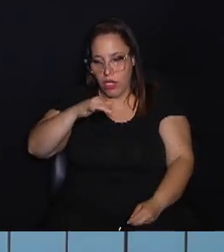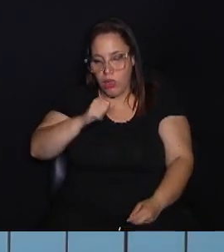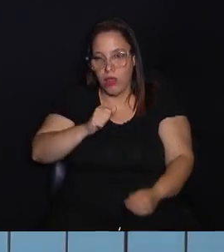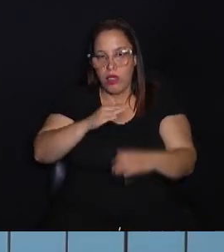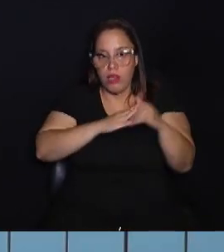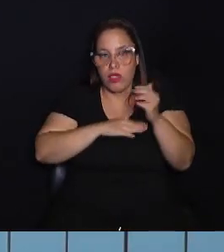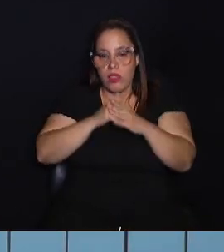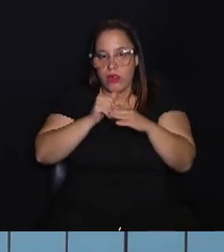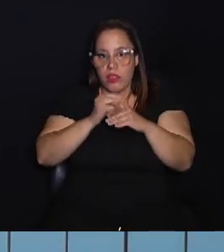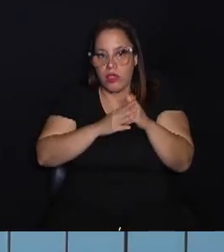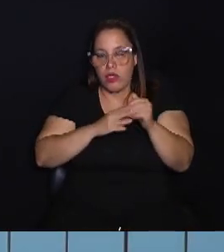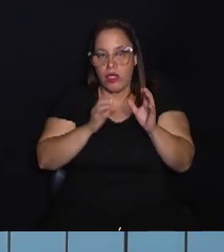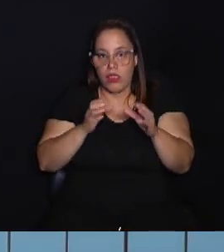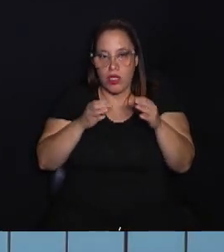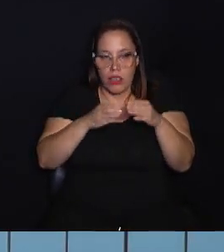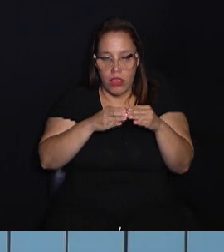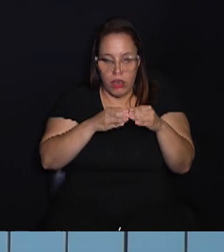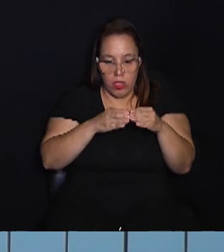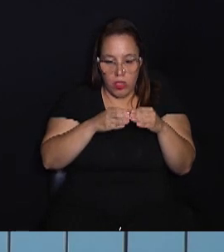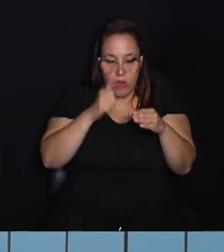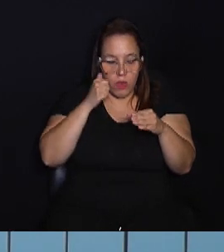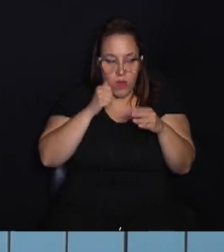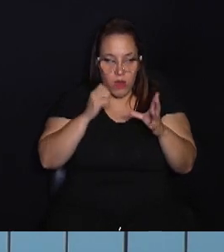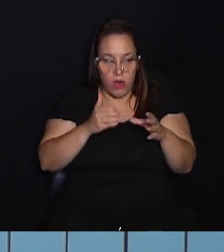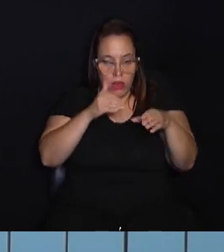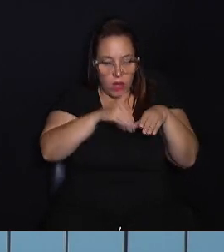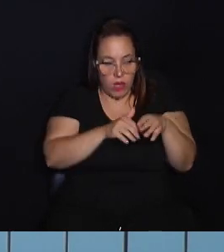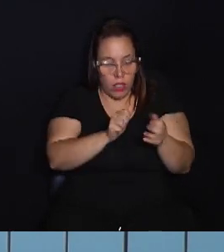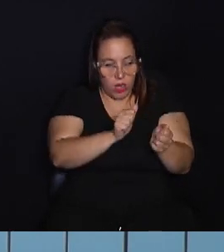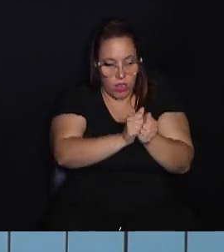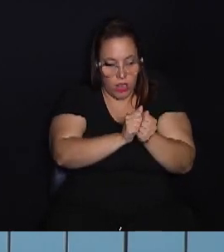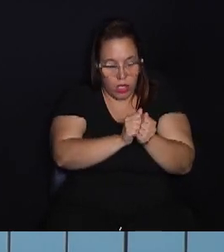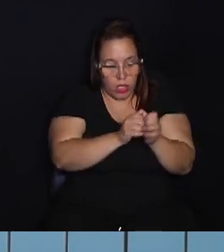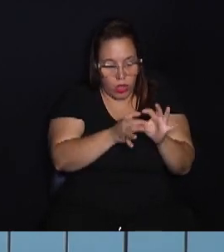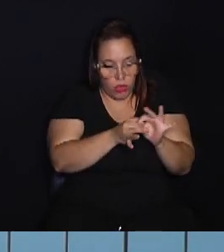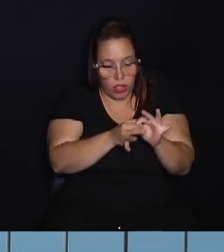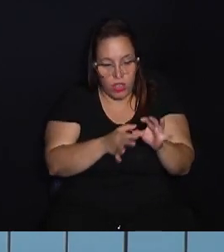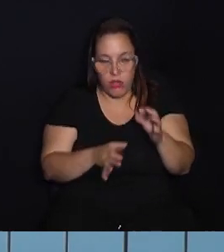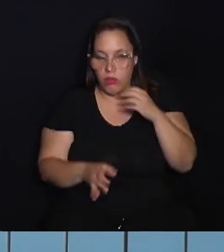tratamento, né, nesse grupo de mulheres que receberam essa combinação?